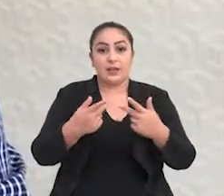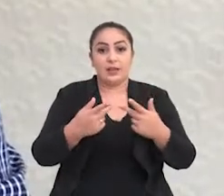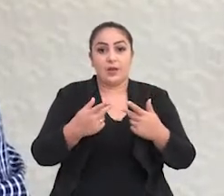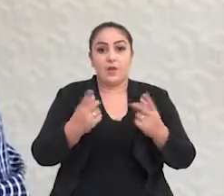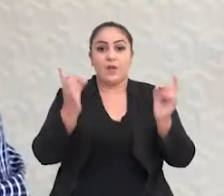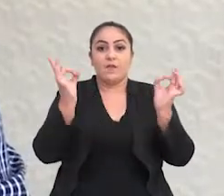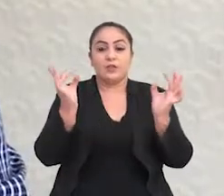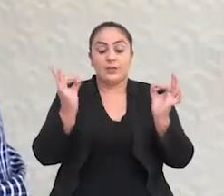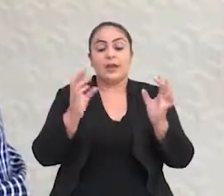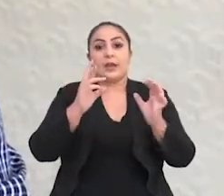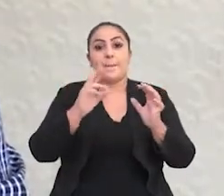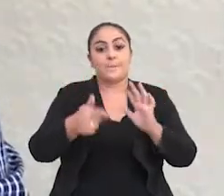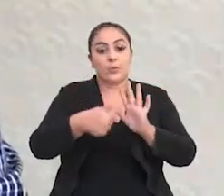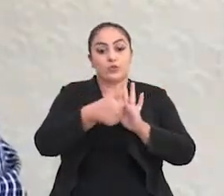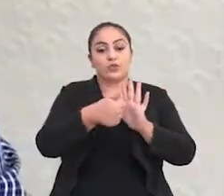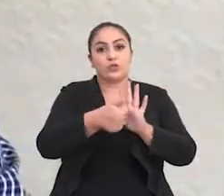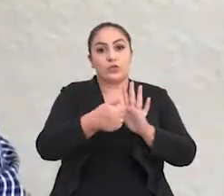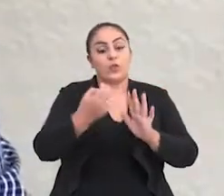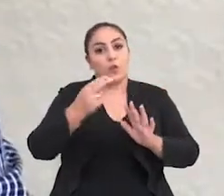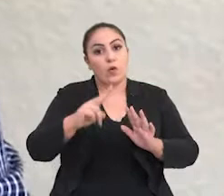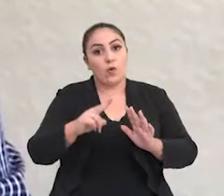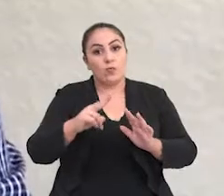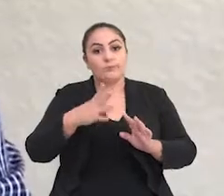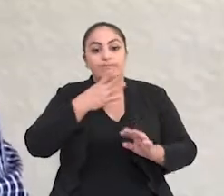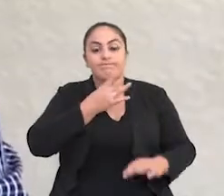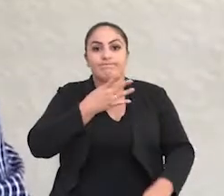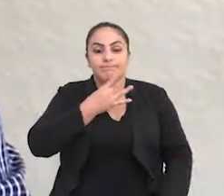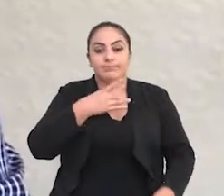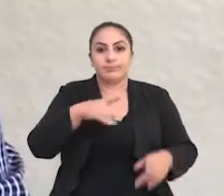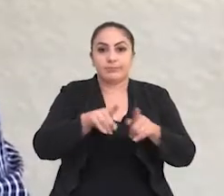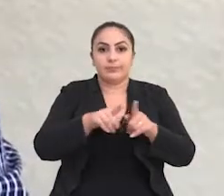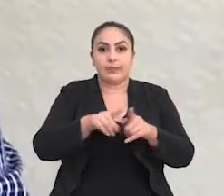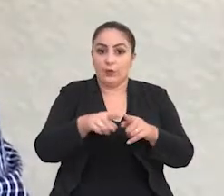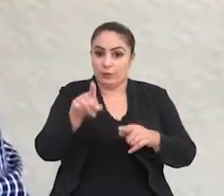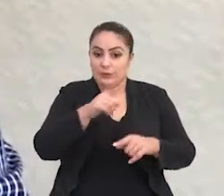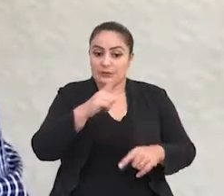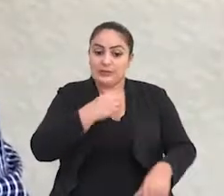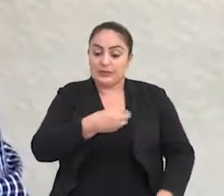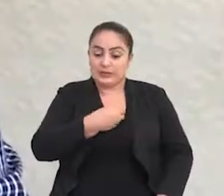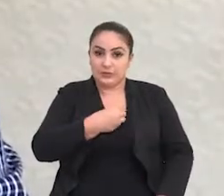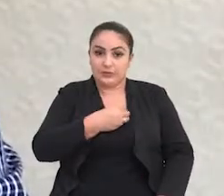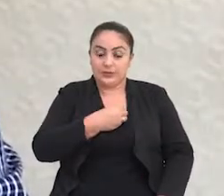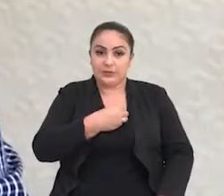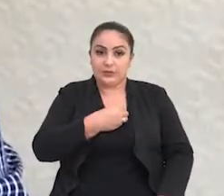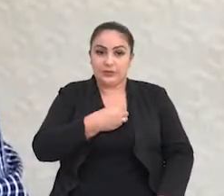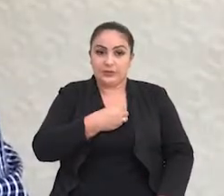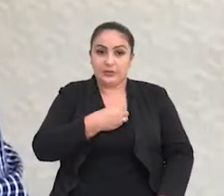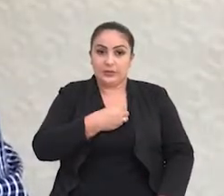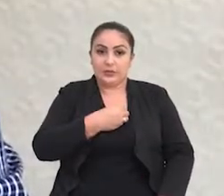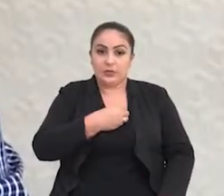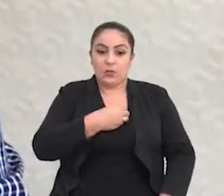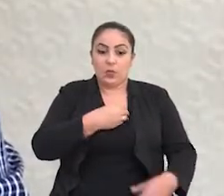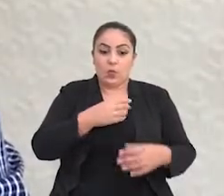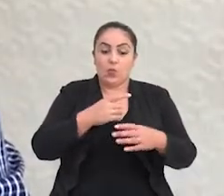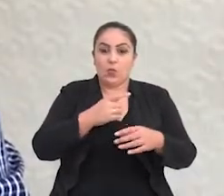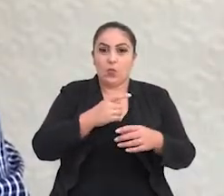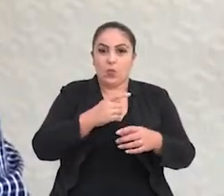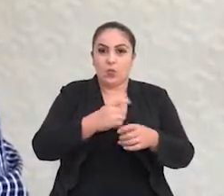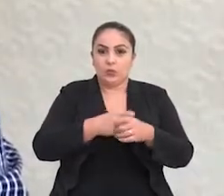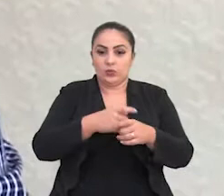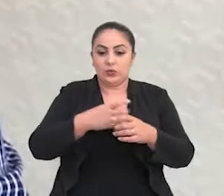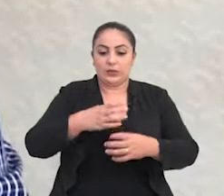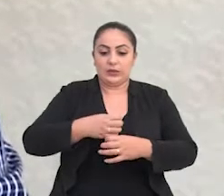feedback positivo ou um ciclo vicioso, digamos assim, onde você tem o osso